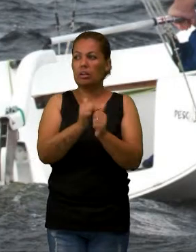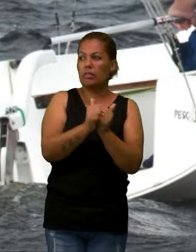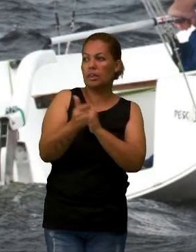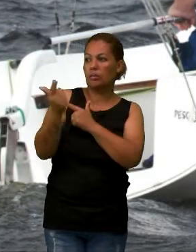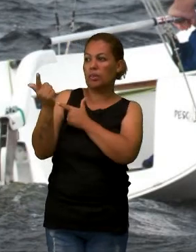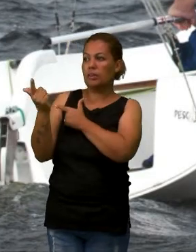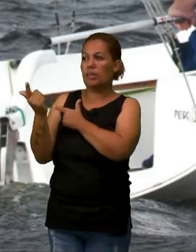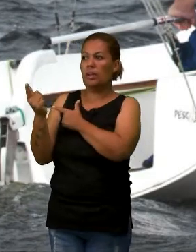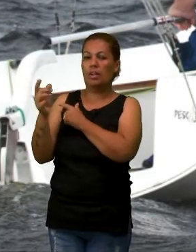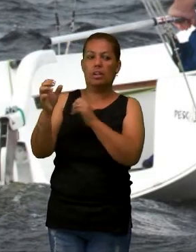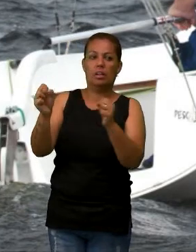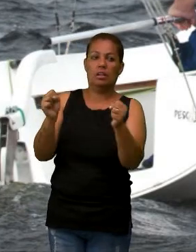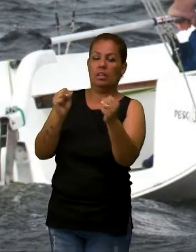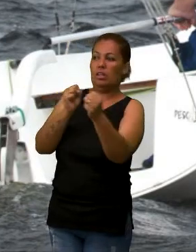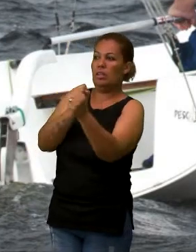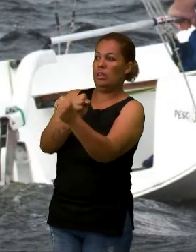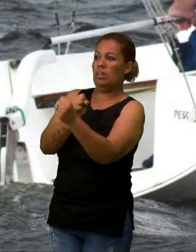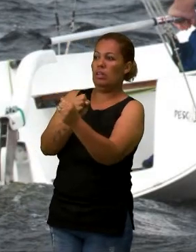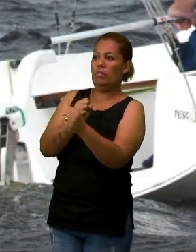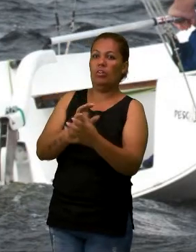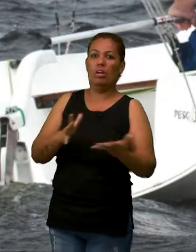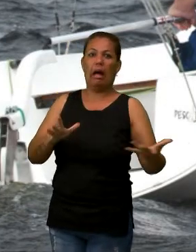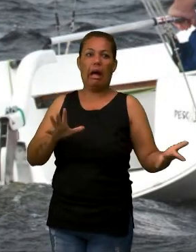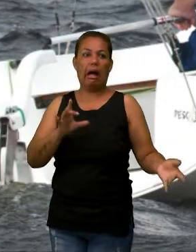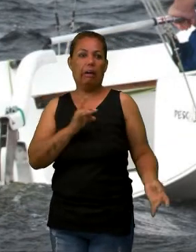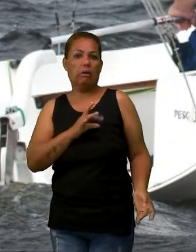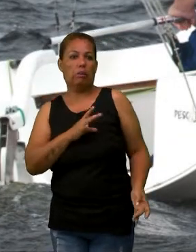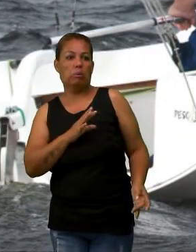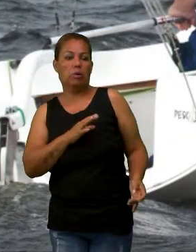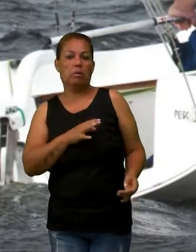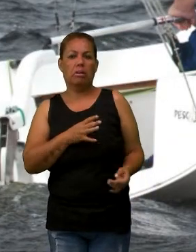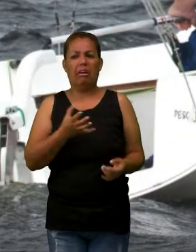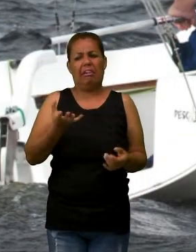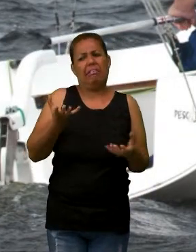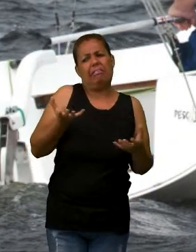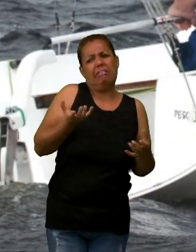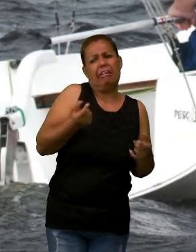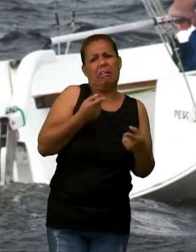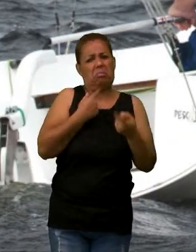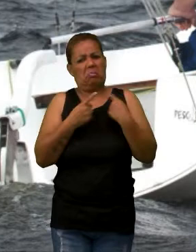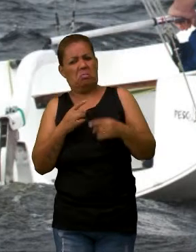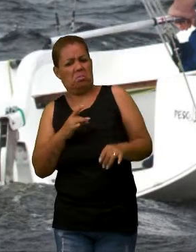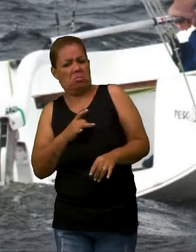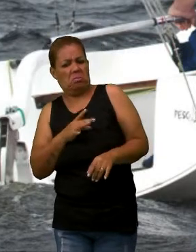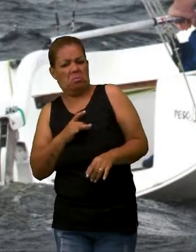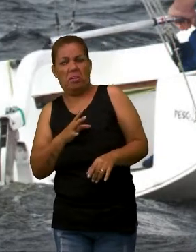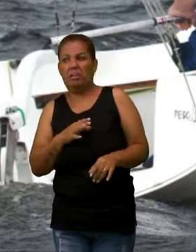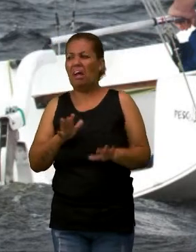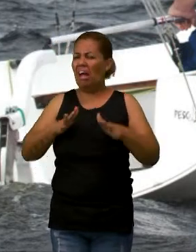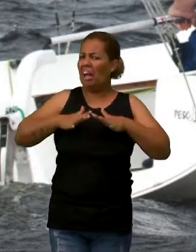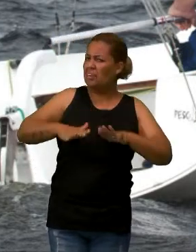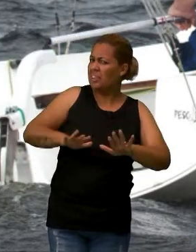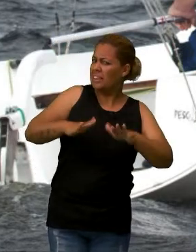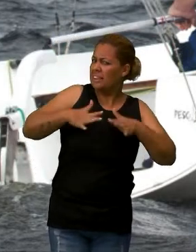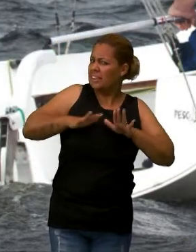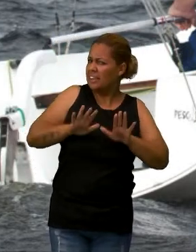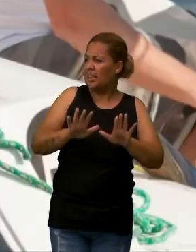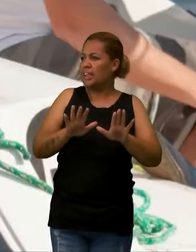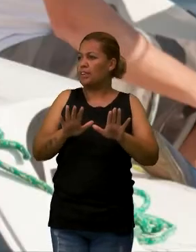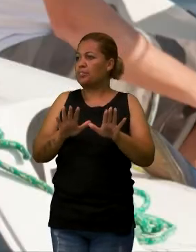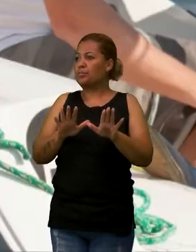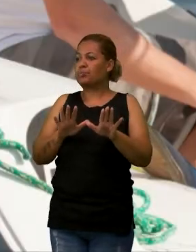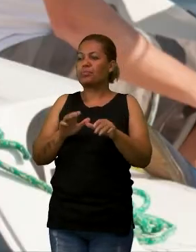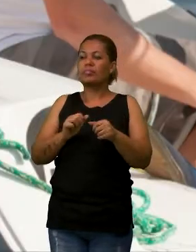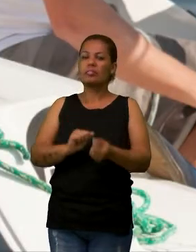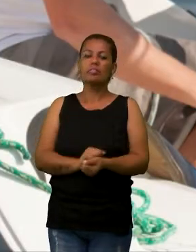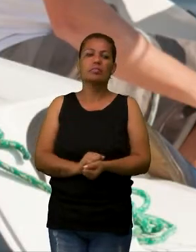fala olha eu querendo lhe matou com medo né tranquilo ele expõe